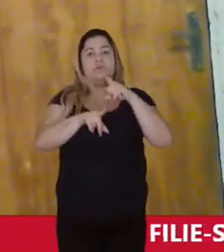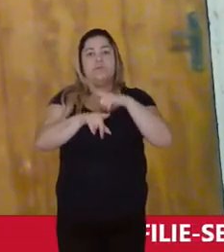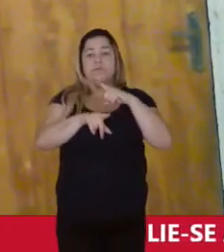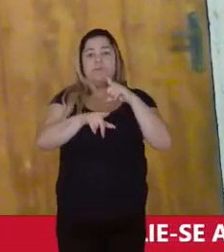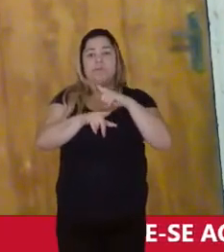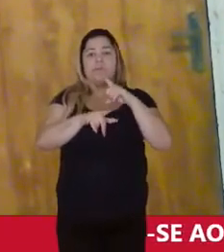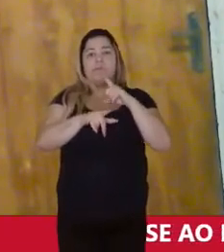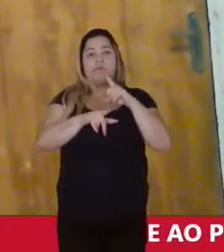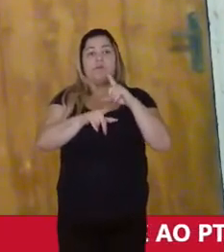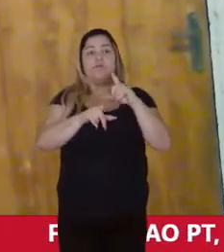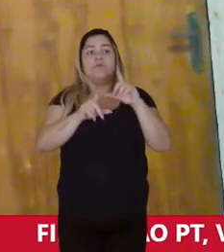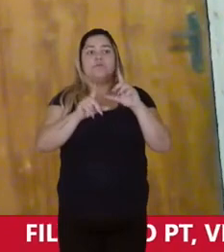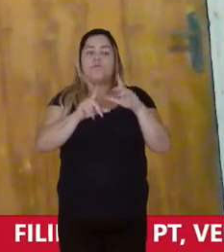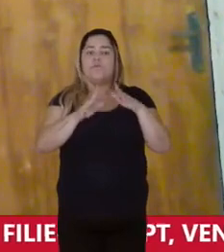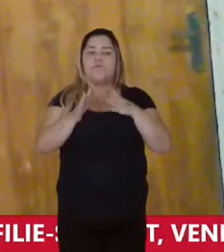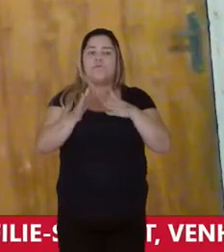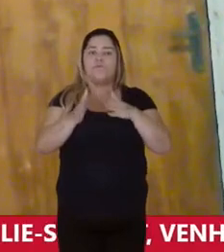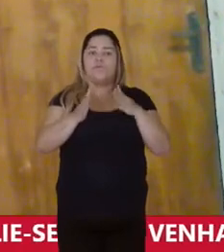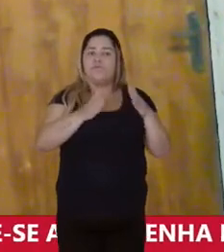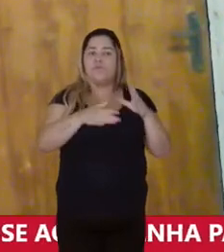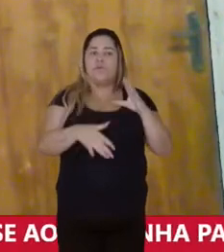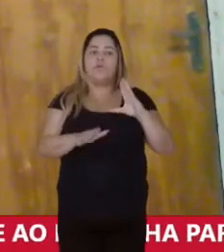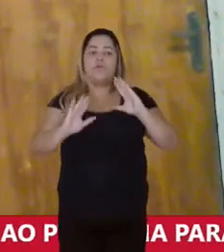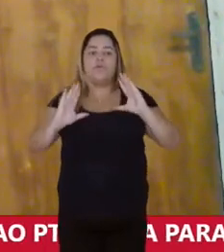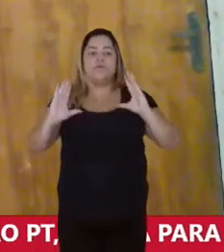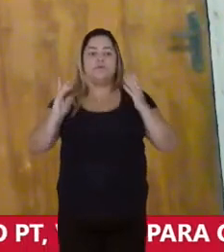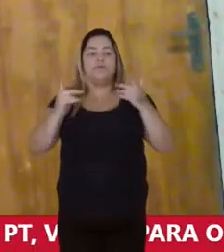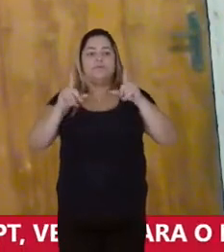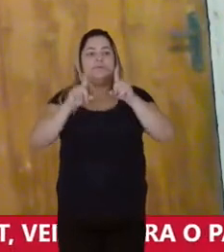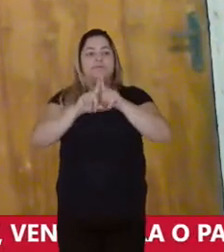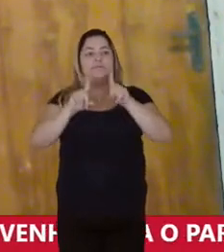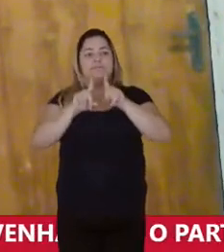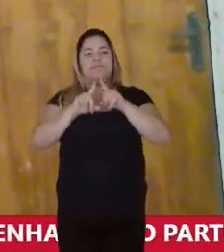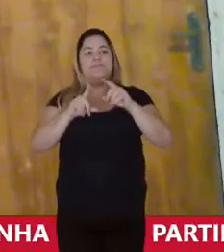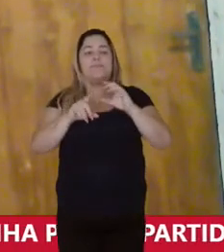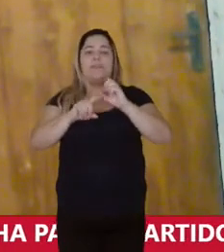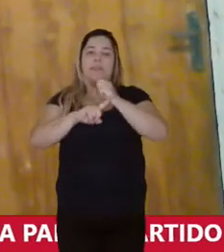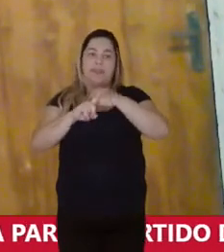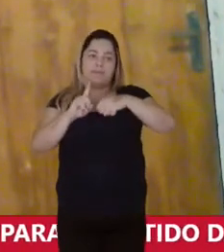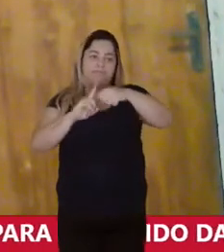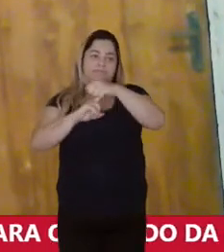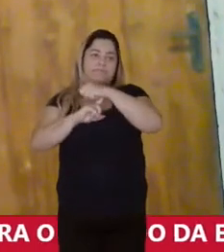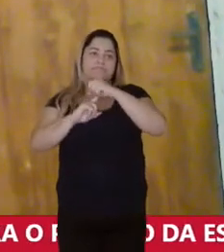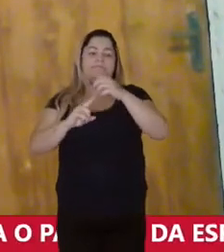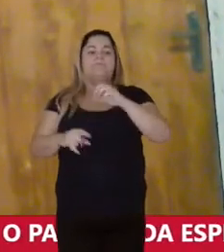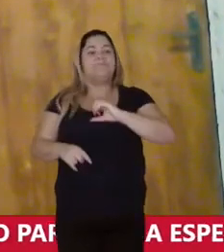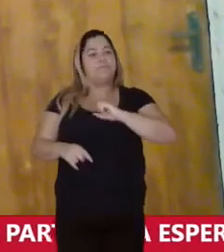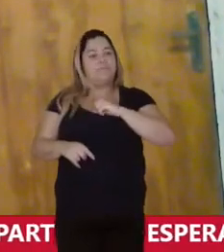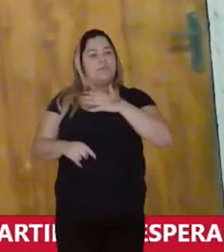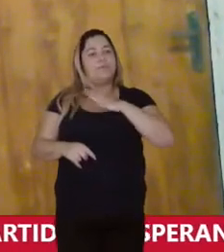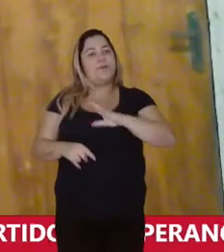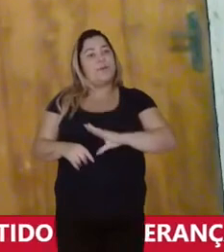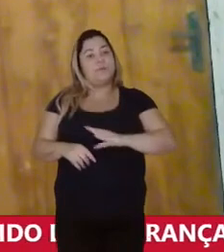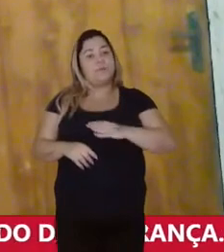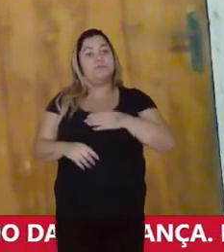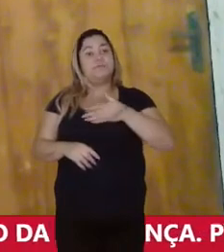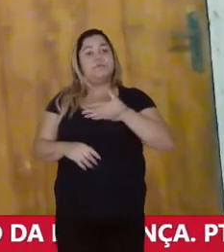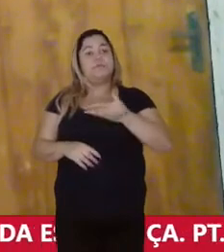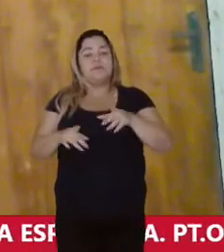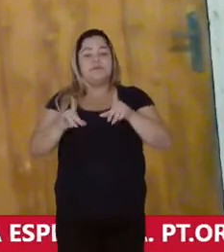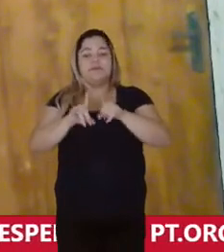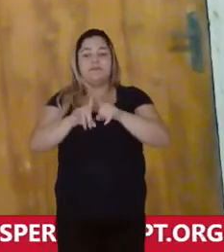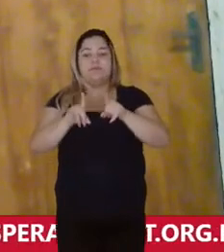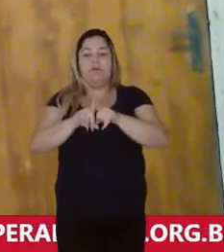LGBT, né? E o processo de conferências de escuta da sociedade, né? E muito nos orgulha fazer parte de um partido que defendeu, e não só